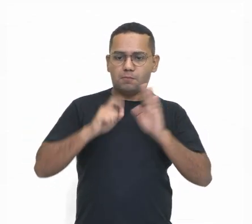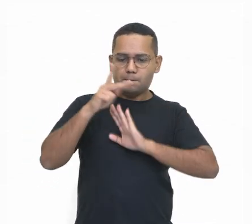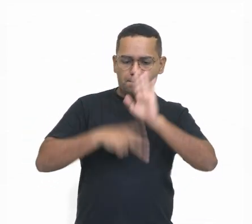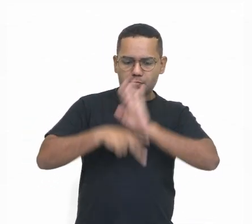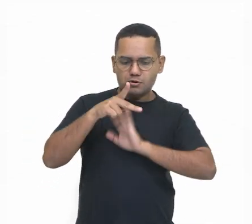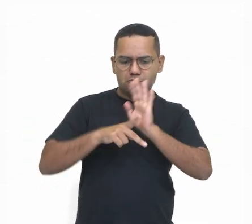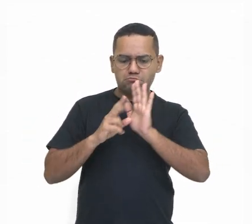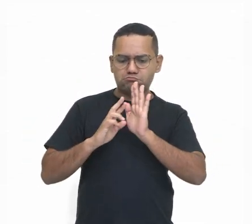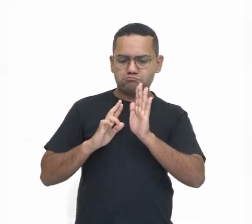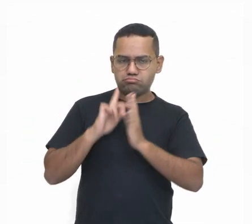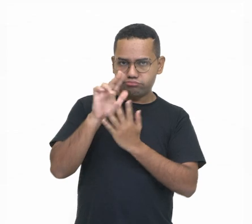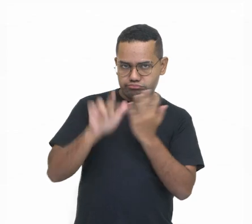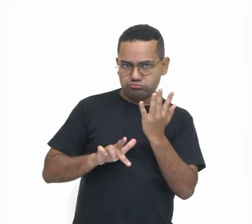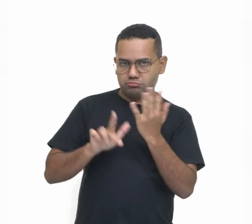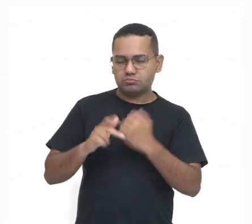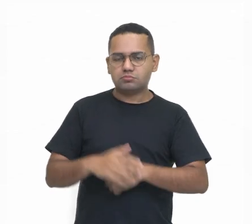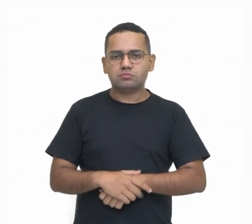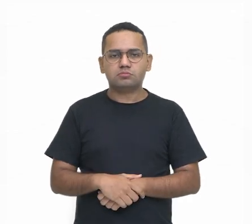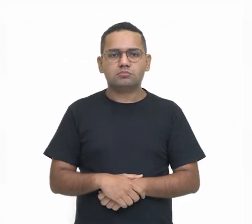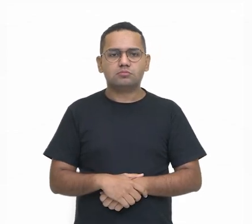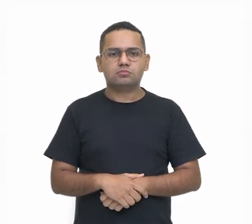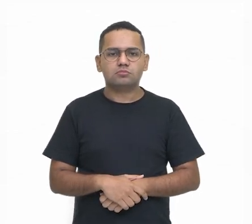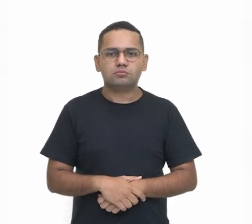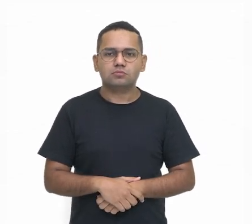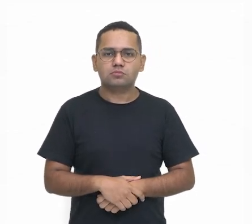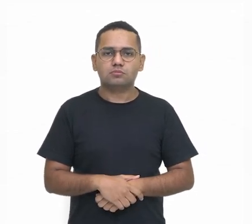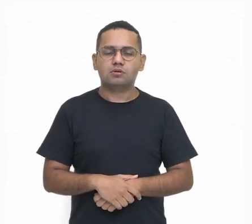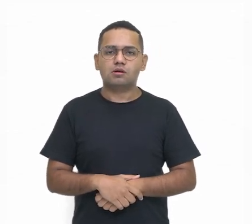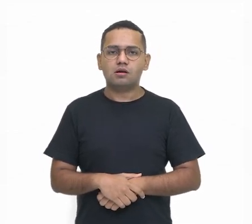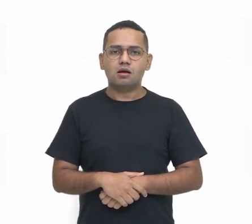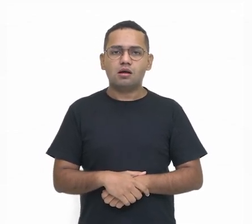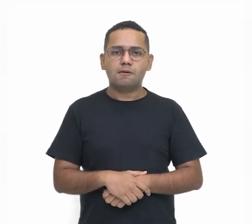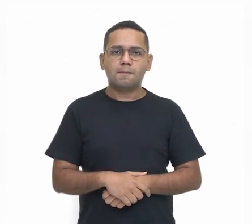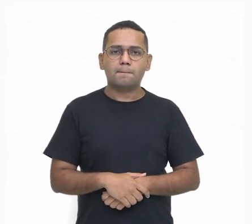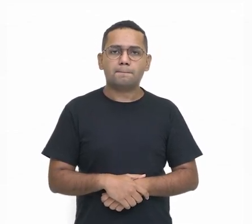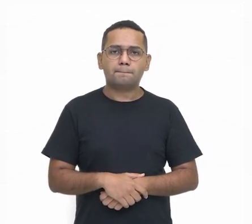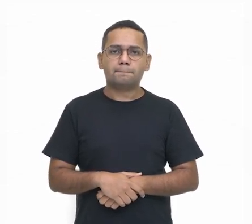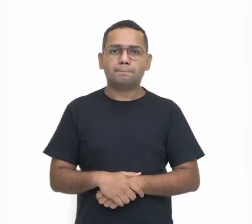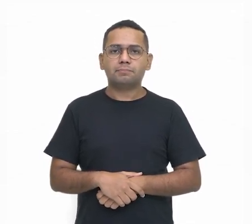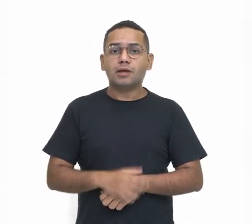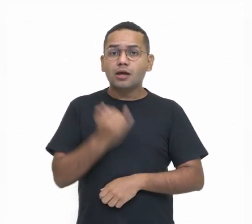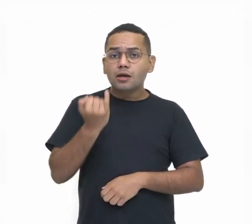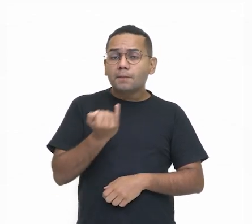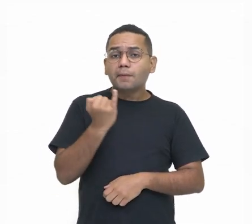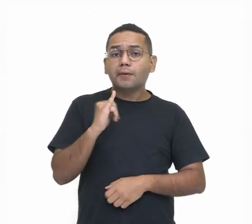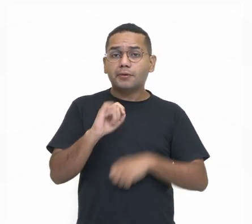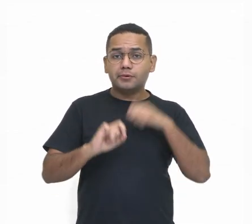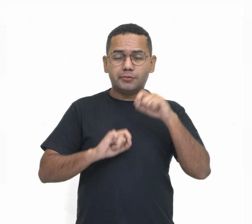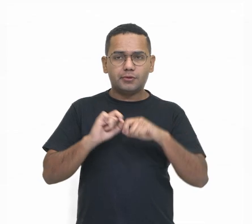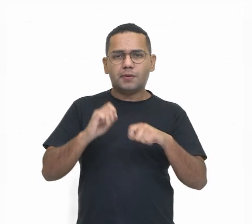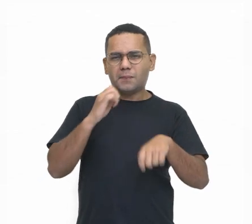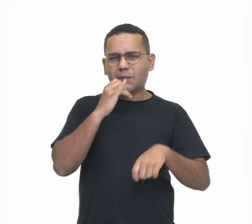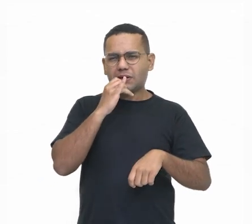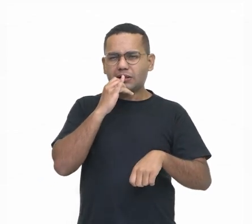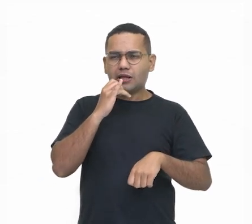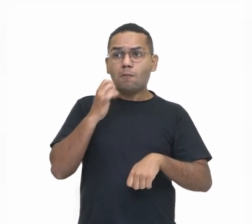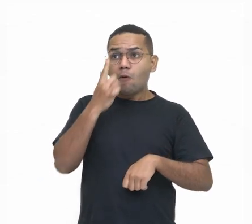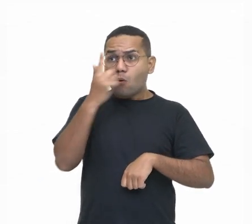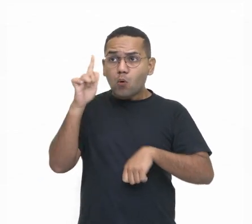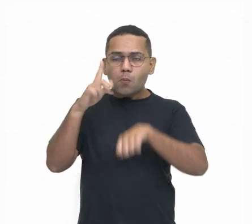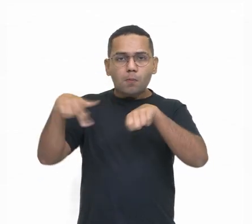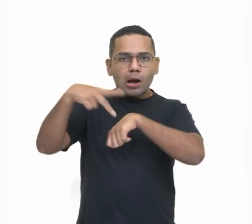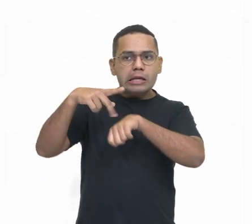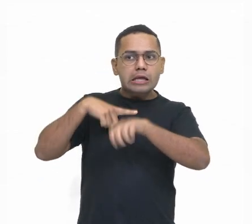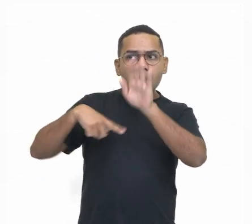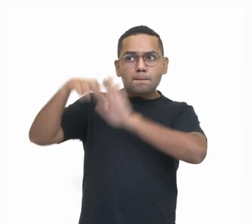mas é importante a gente ver aquilo que é bom, que dá certo em outros países, e também a gente aplicar aqui